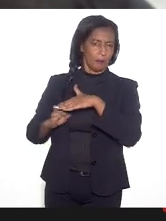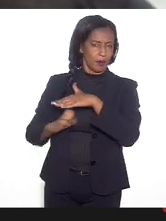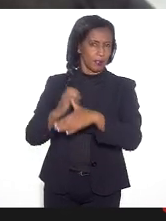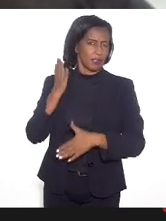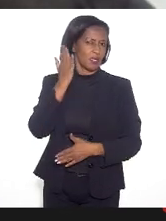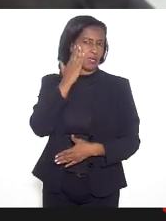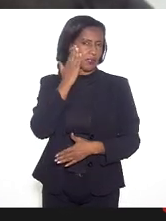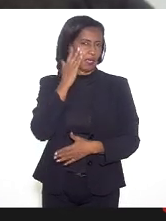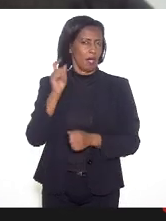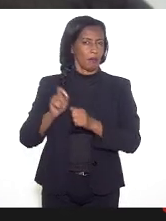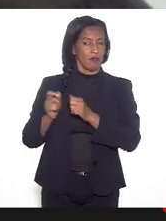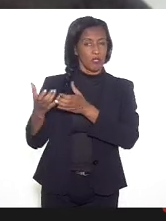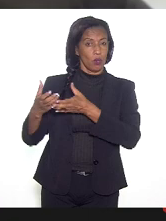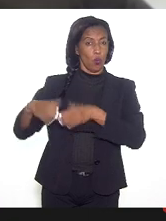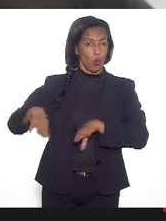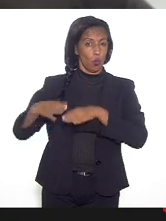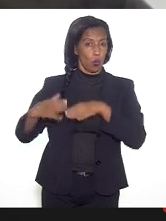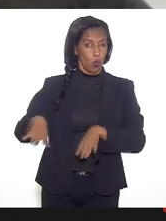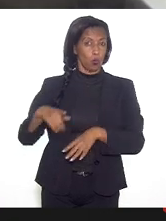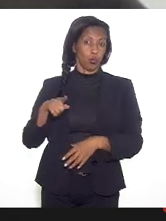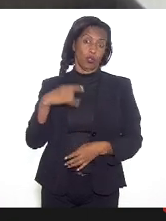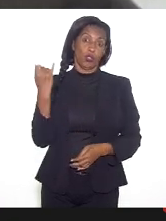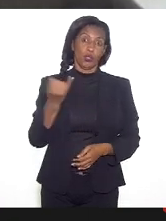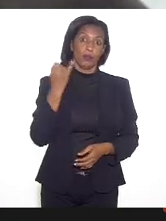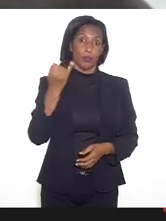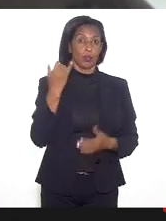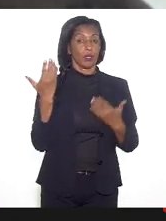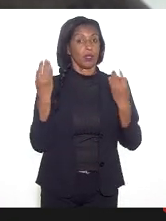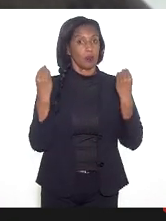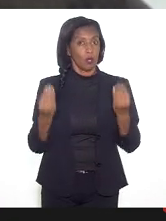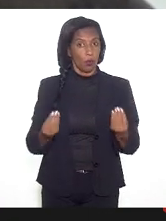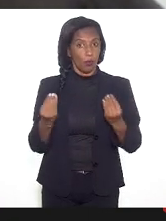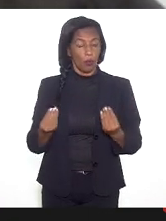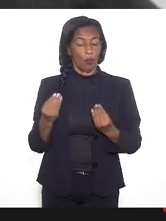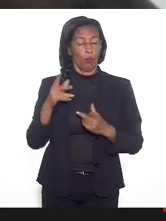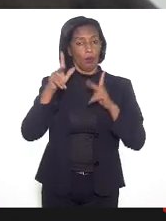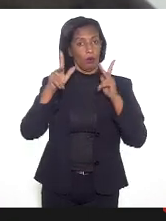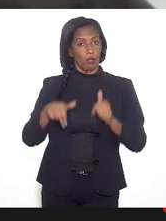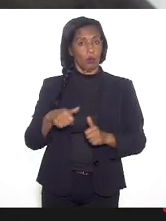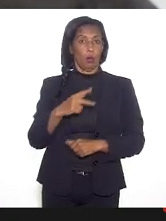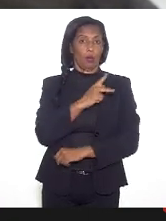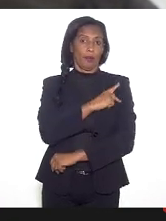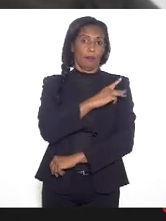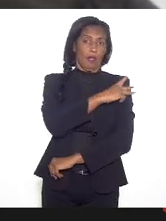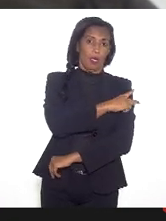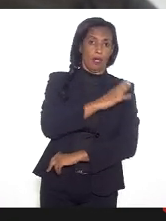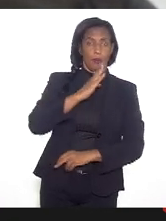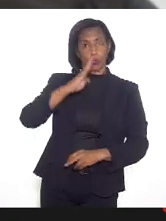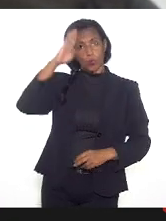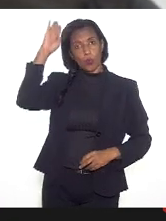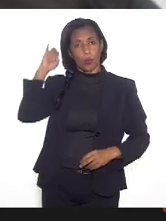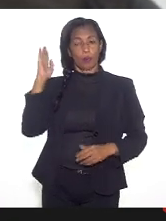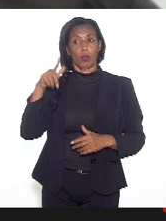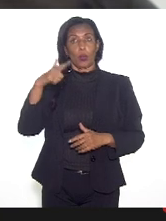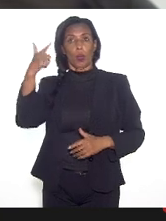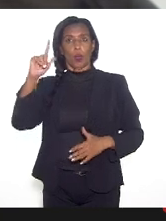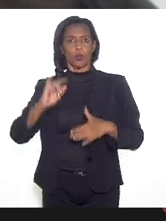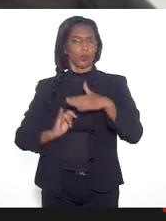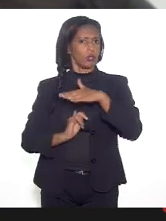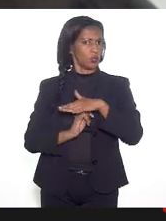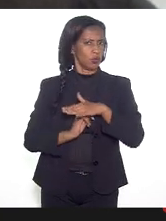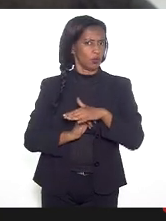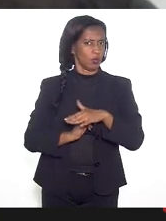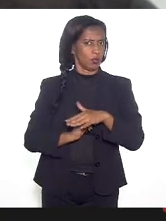a realização de concursos da importância como é o concurso do Corpo de Bombeiros, da Polícia Militar e outras instituições. Eu gostaria até de falar